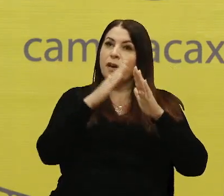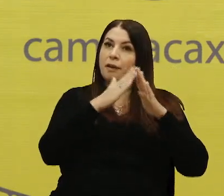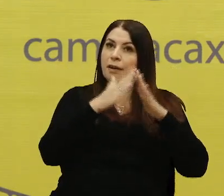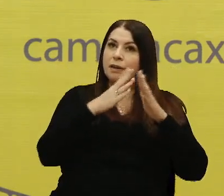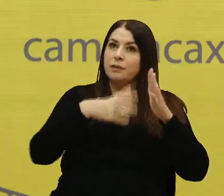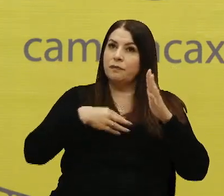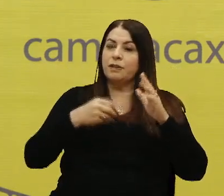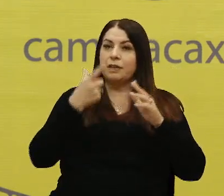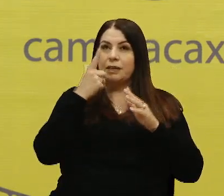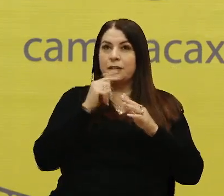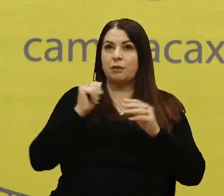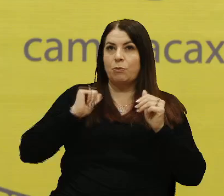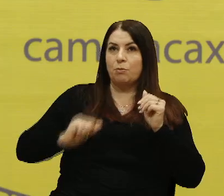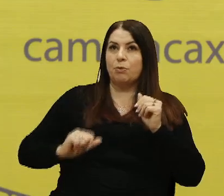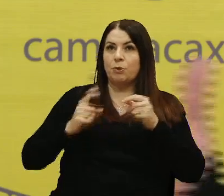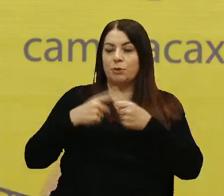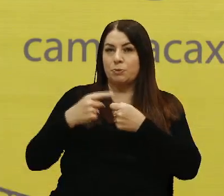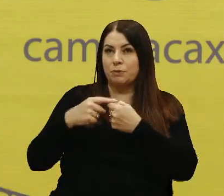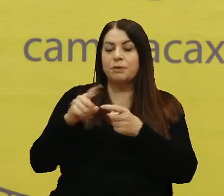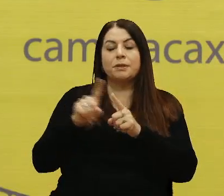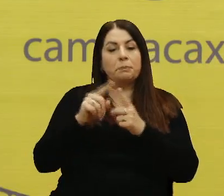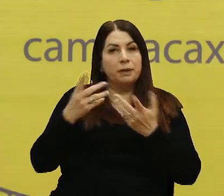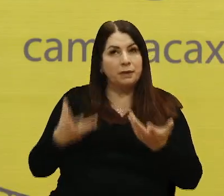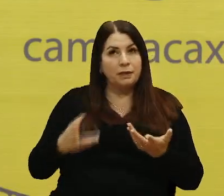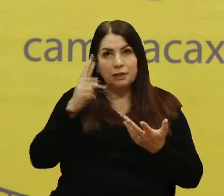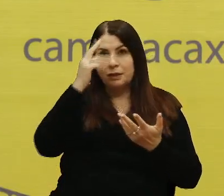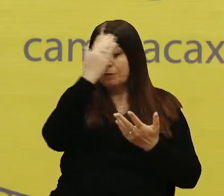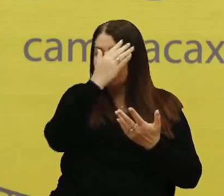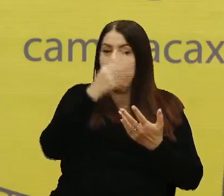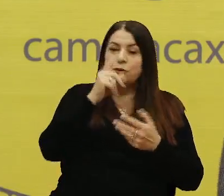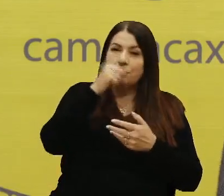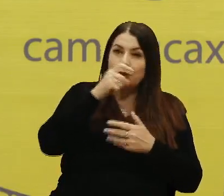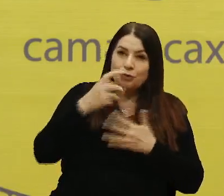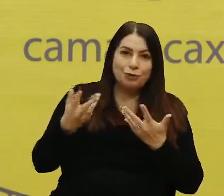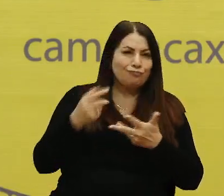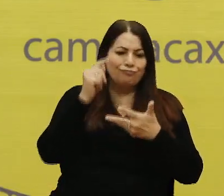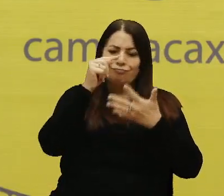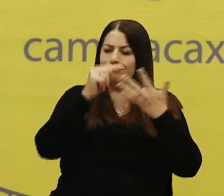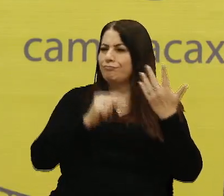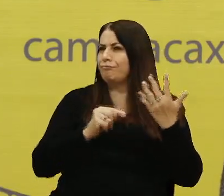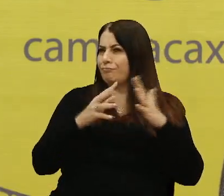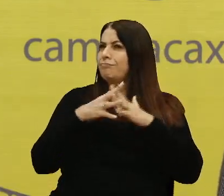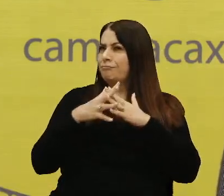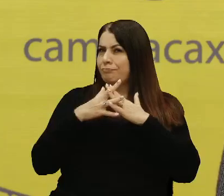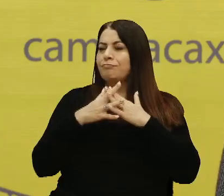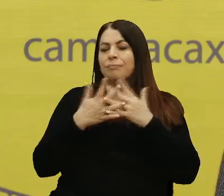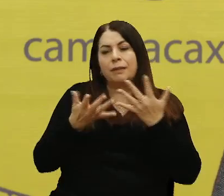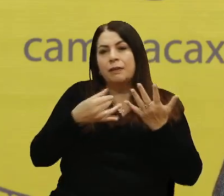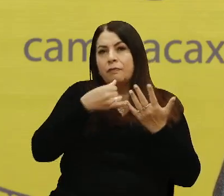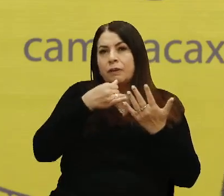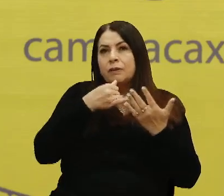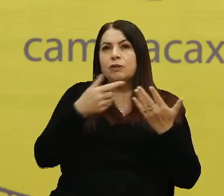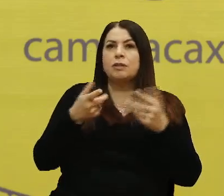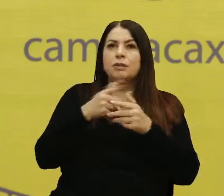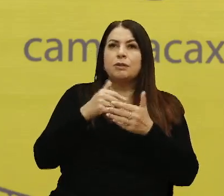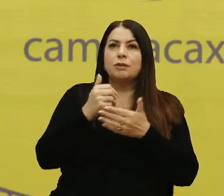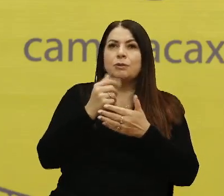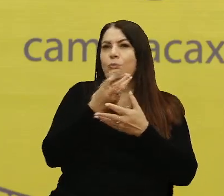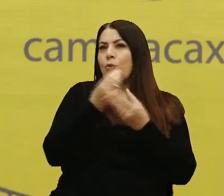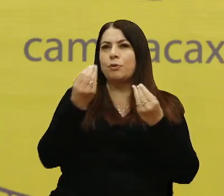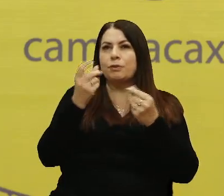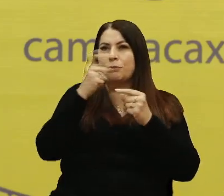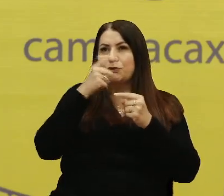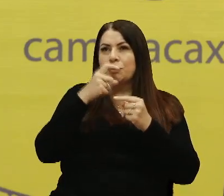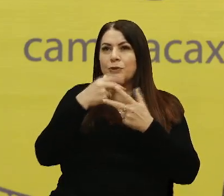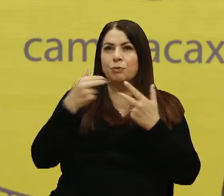filho, que recebeu uma bolsa do município, também o prefeito mentiu. Então, são questões bem complexas, né? Infelizmente, uma base de mentira, e